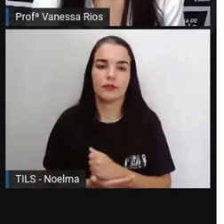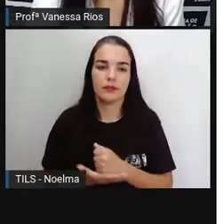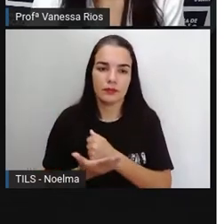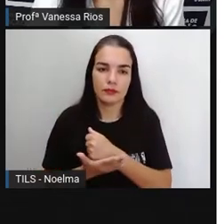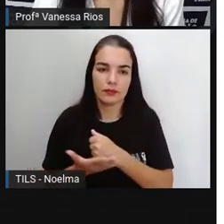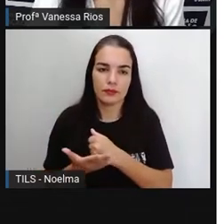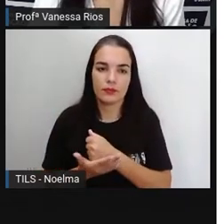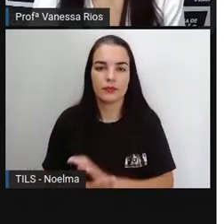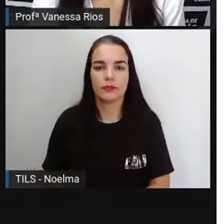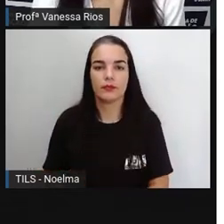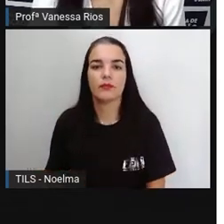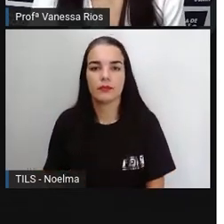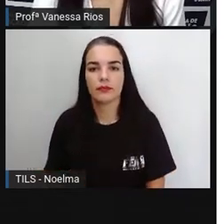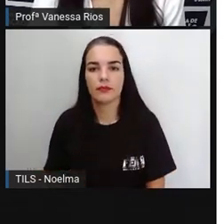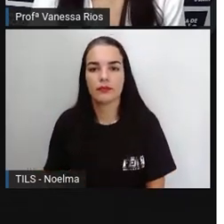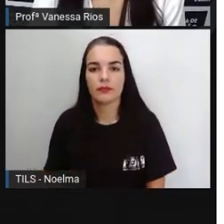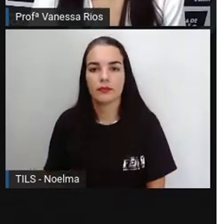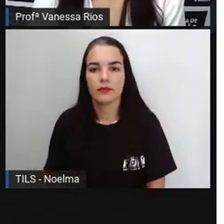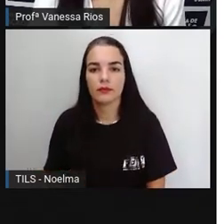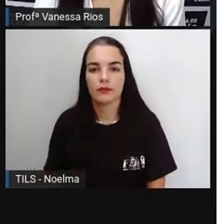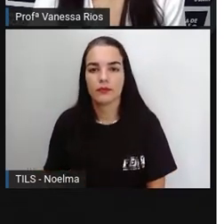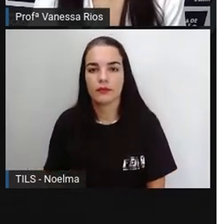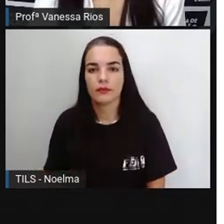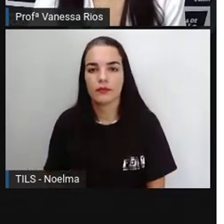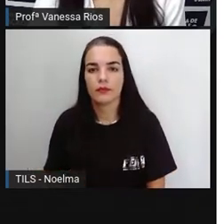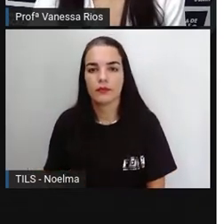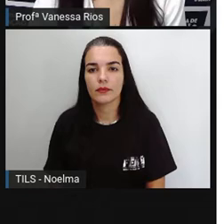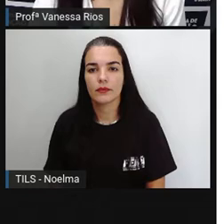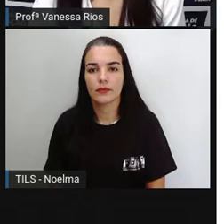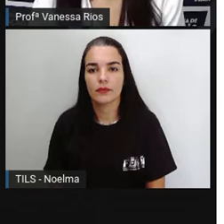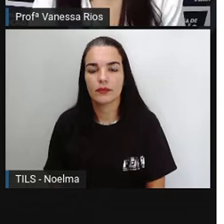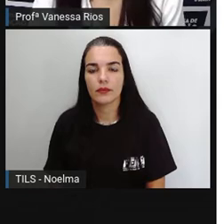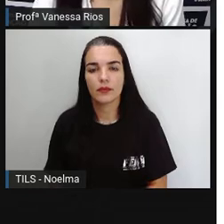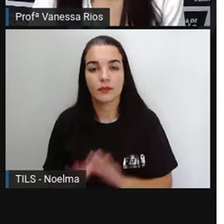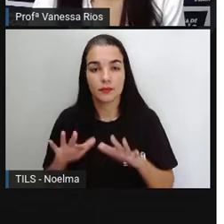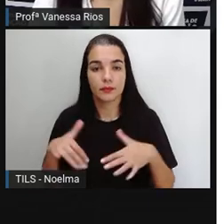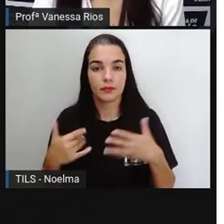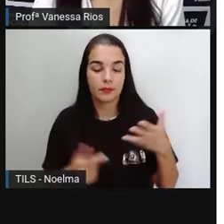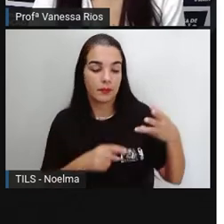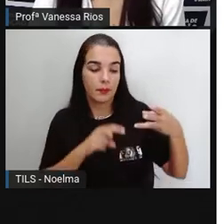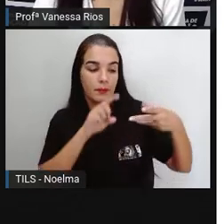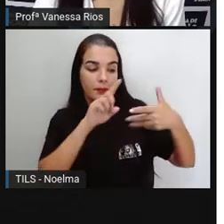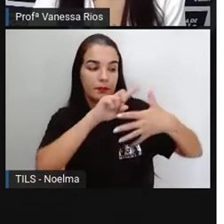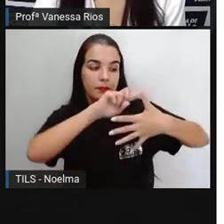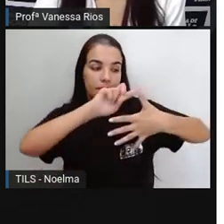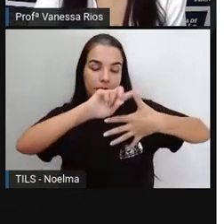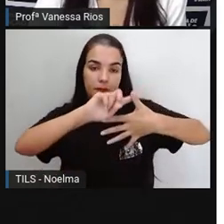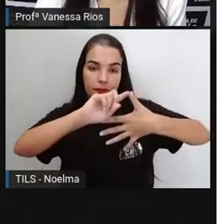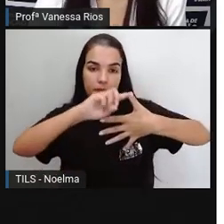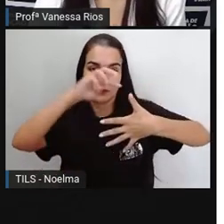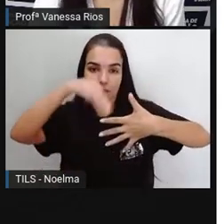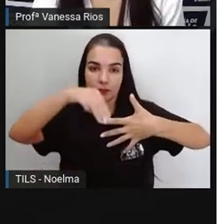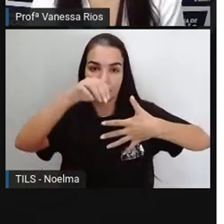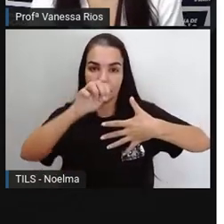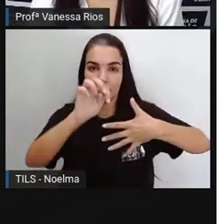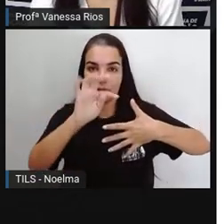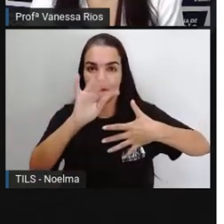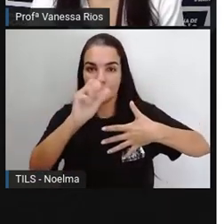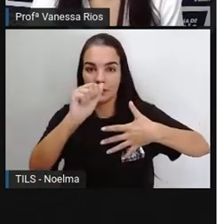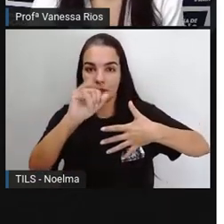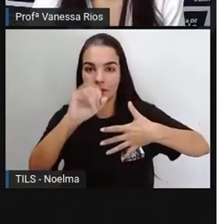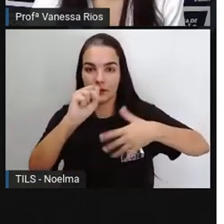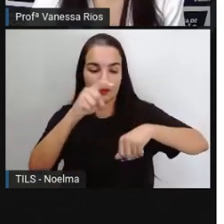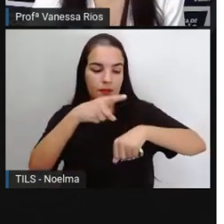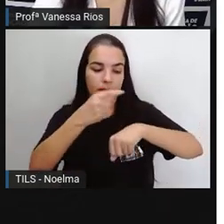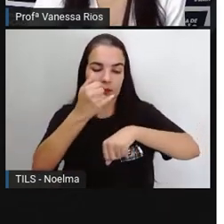matéria-prima. E aí os metais, eles são corpos minerais simples que se encontram em camadas do solo e